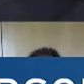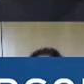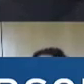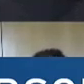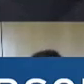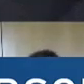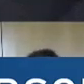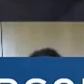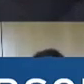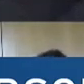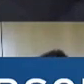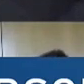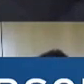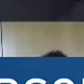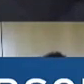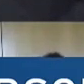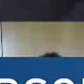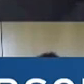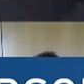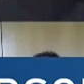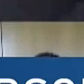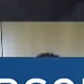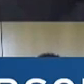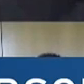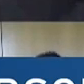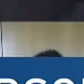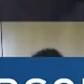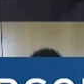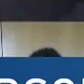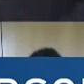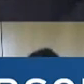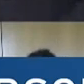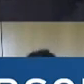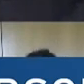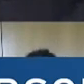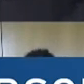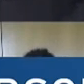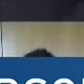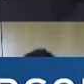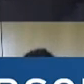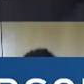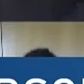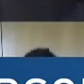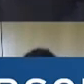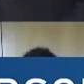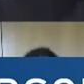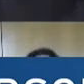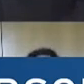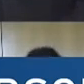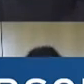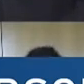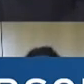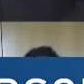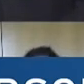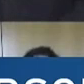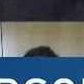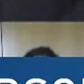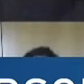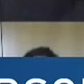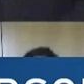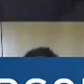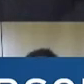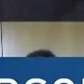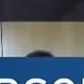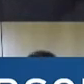nessa negociação que ocorreu e que concluiu hoje, com a realização dessa